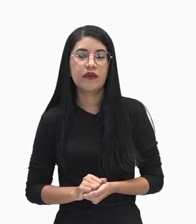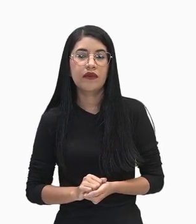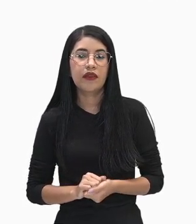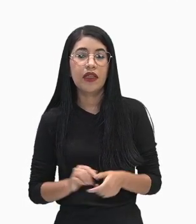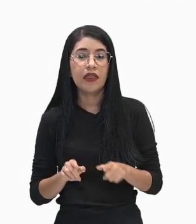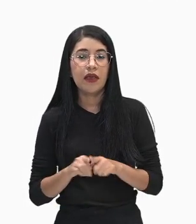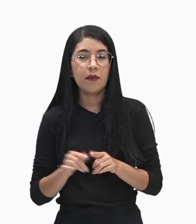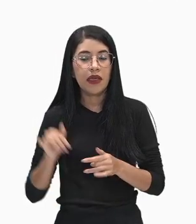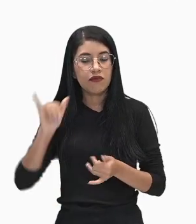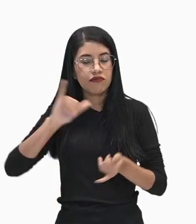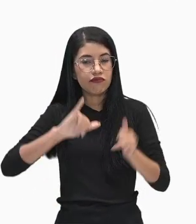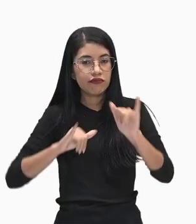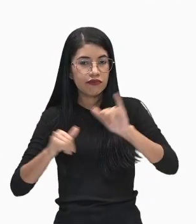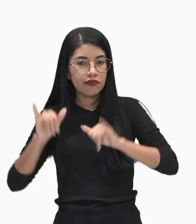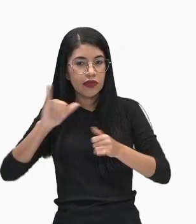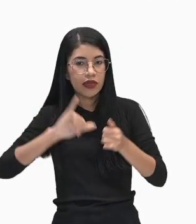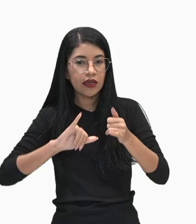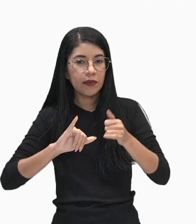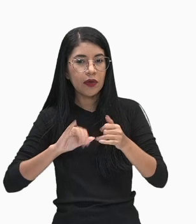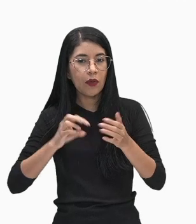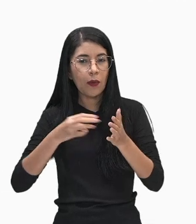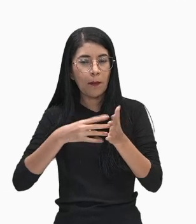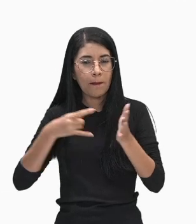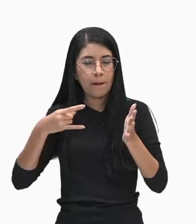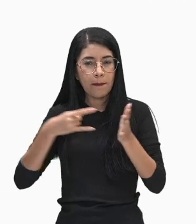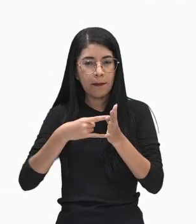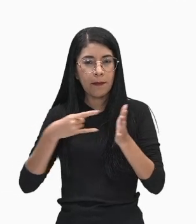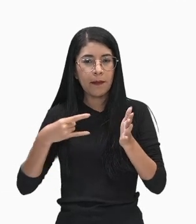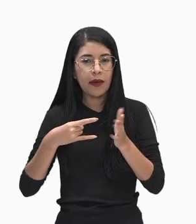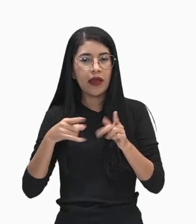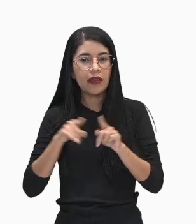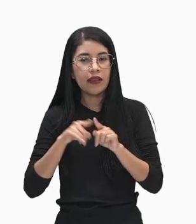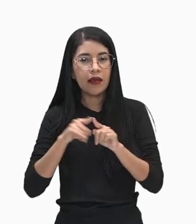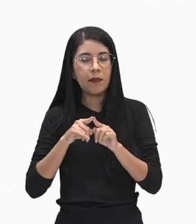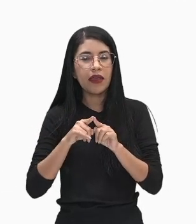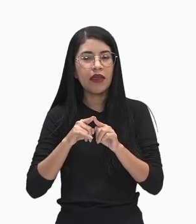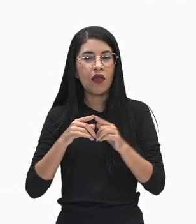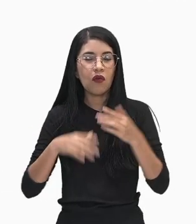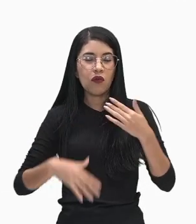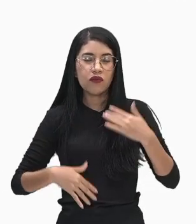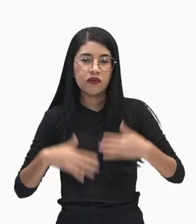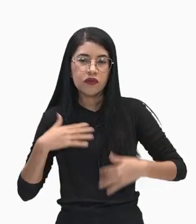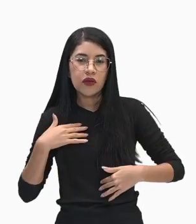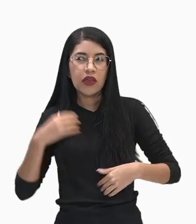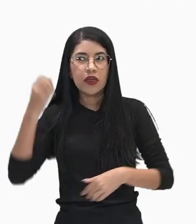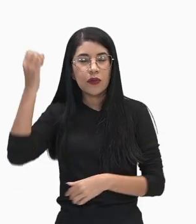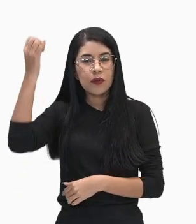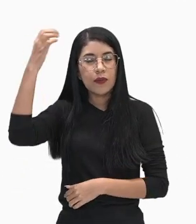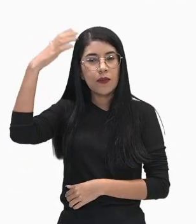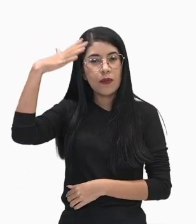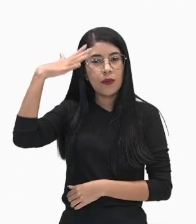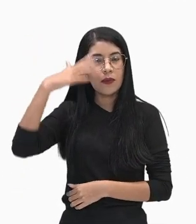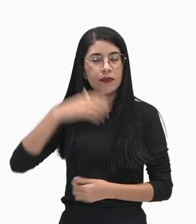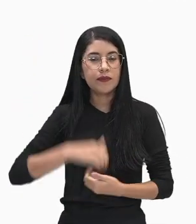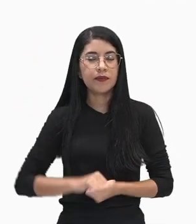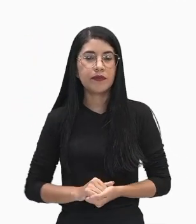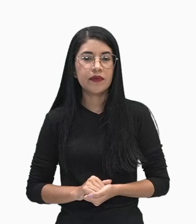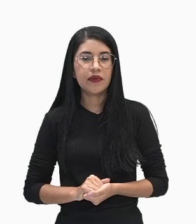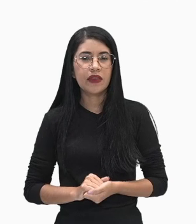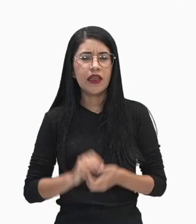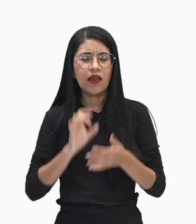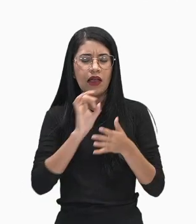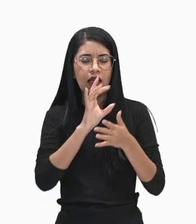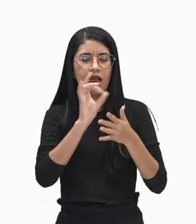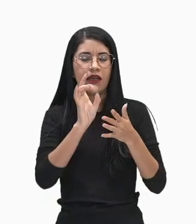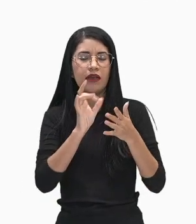químico, o efeito magnético e o efeito fisiológico e o efeito luminoso. Nós vamos falar aqui de cada